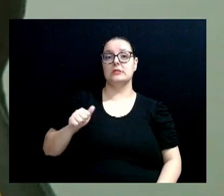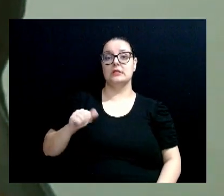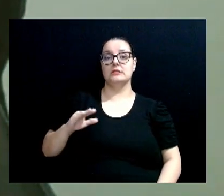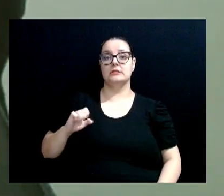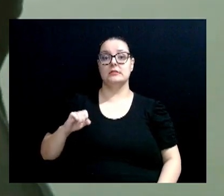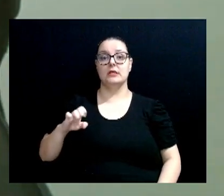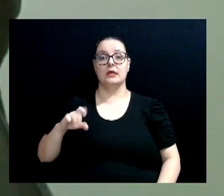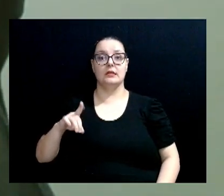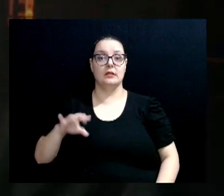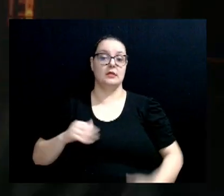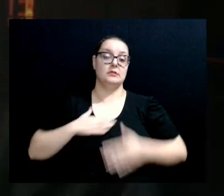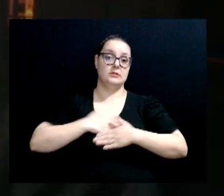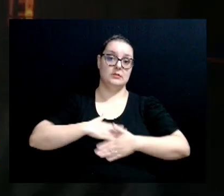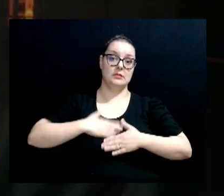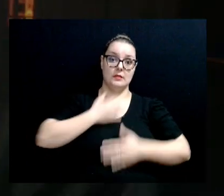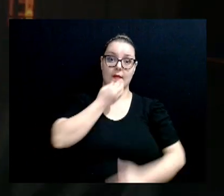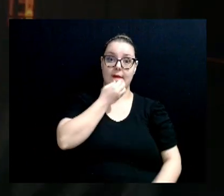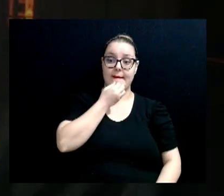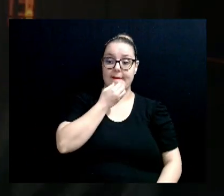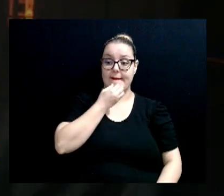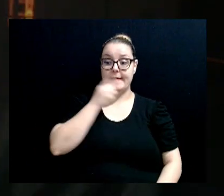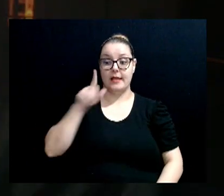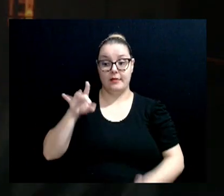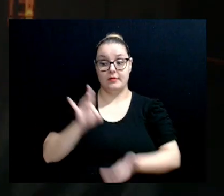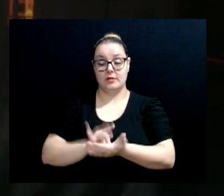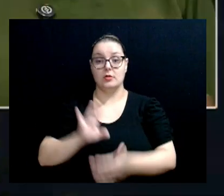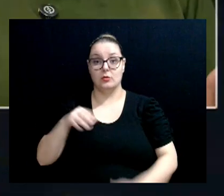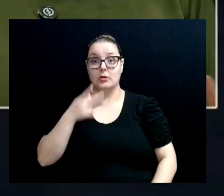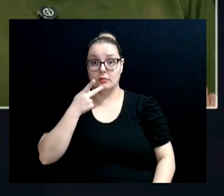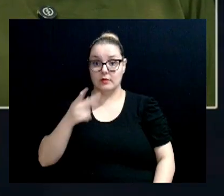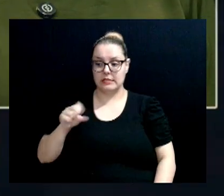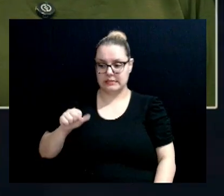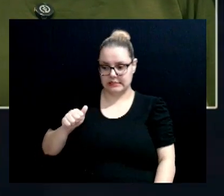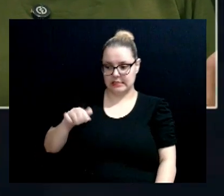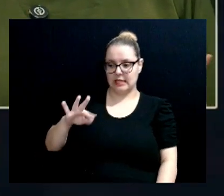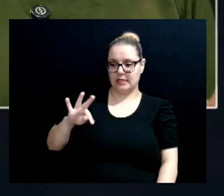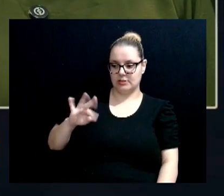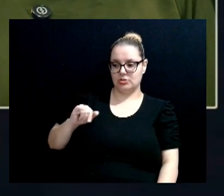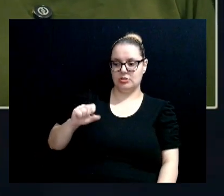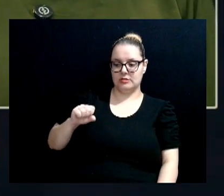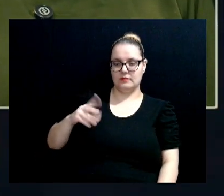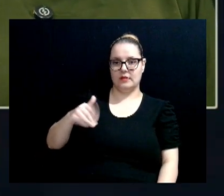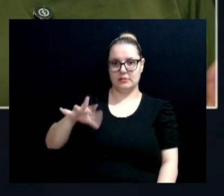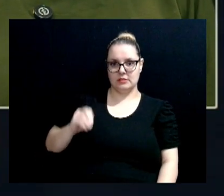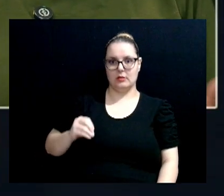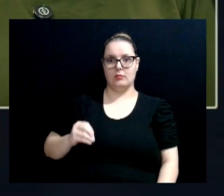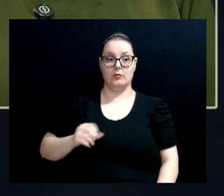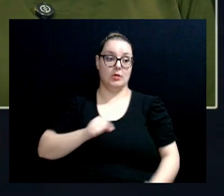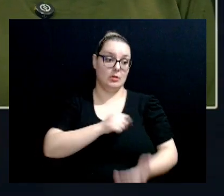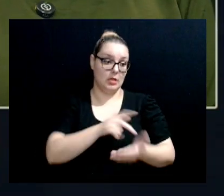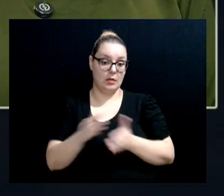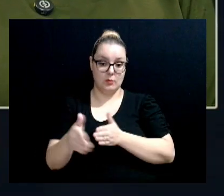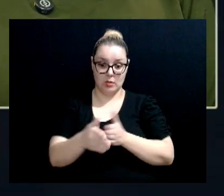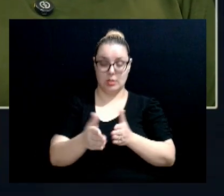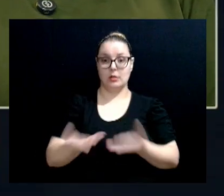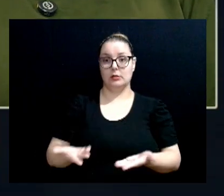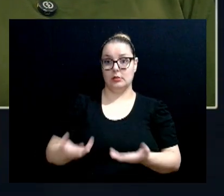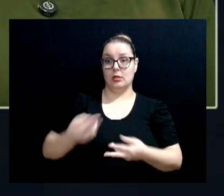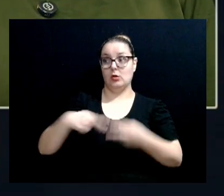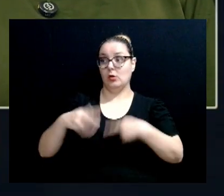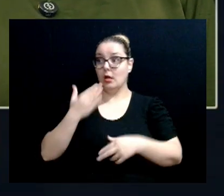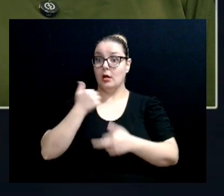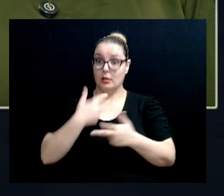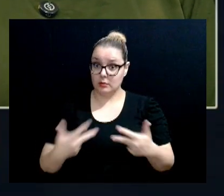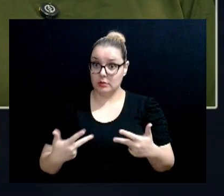satisfação. Verdade. Quando você fala em satisfação e aplicativos que nos guiam, né, nessa questão de alimentação e